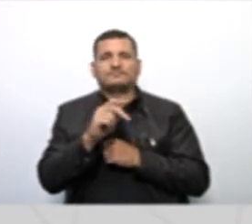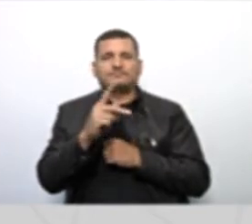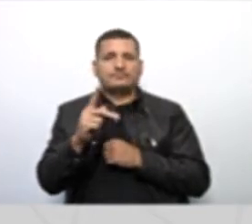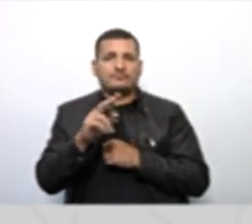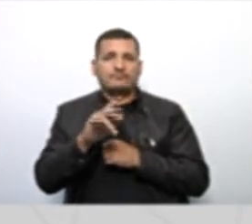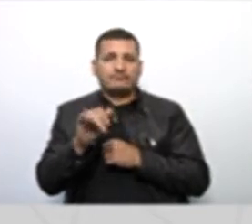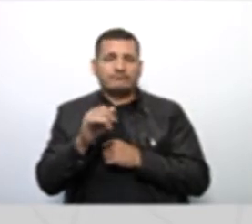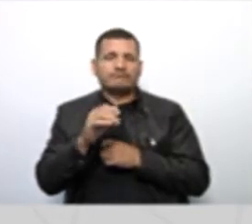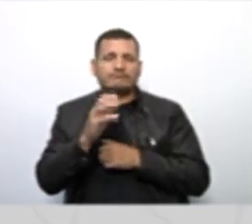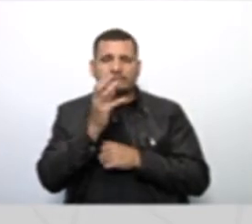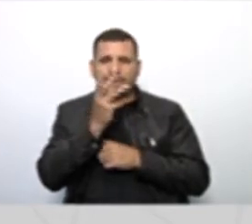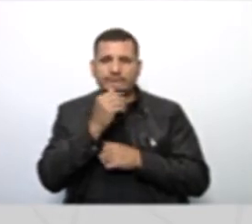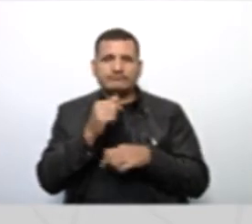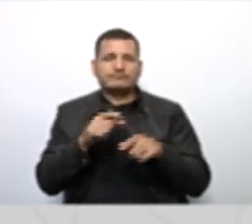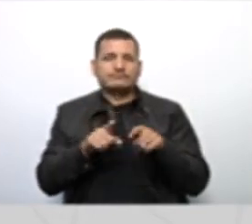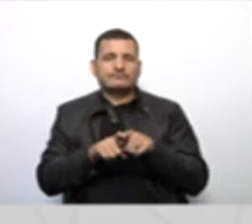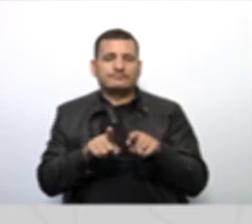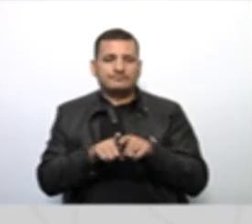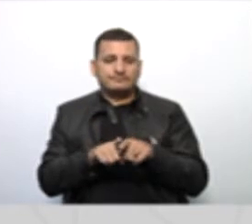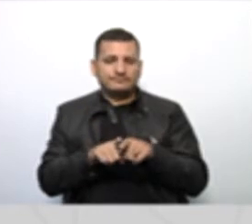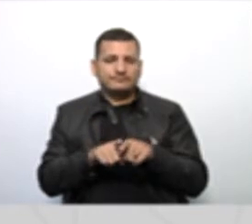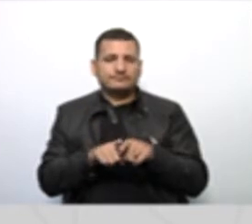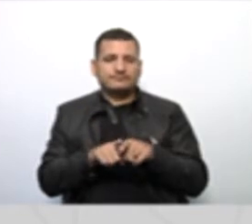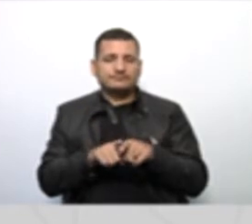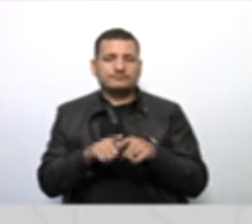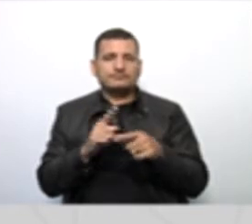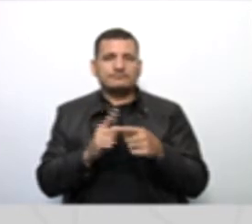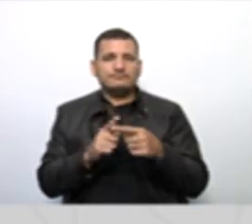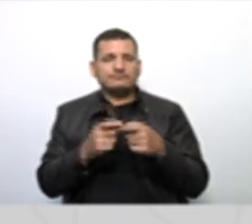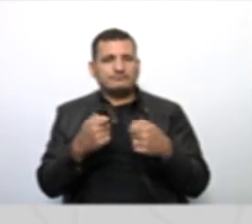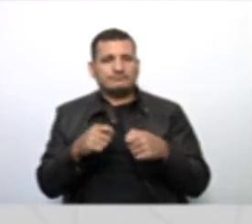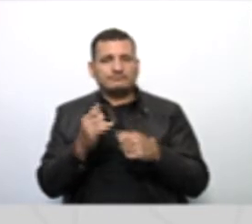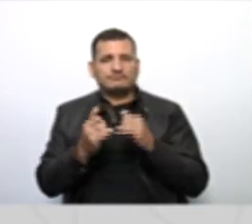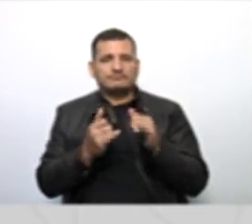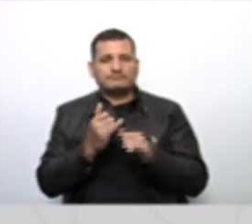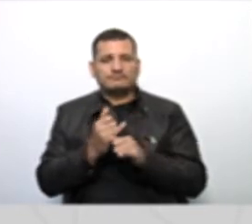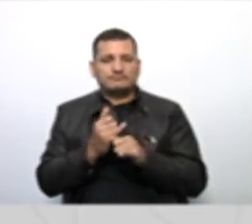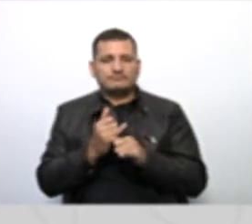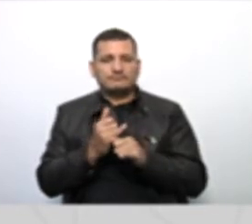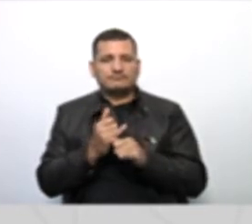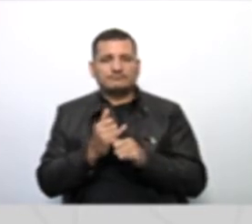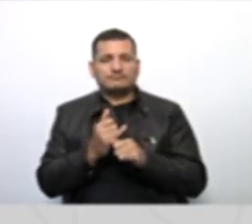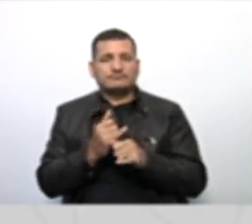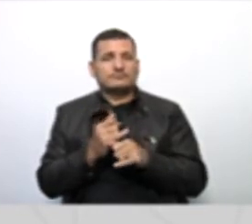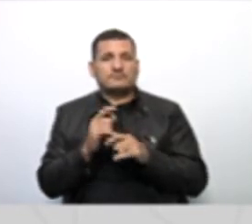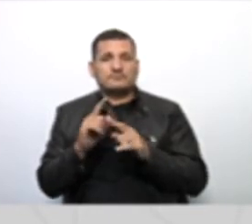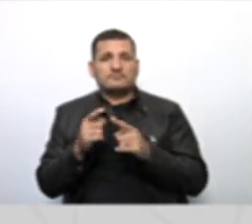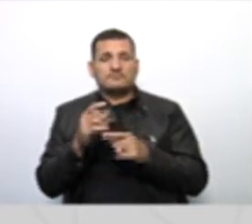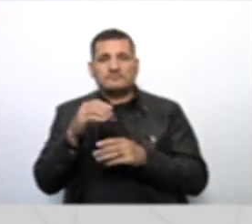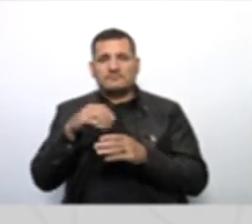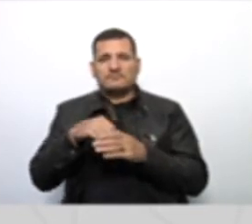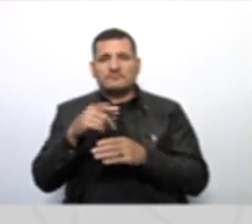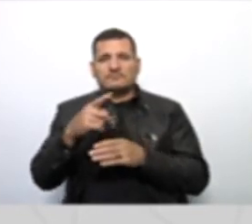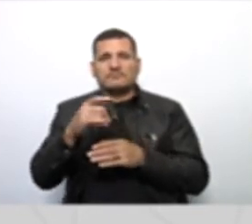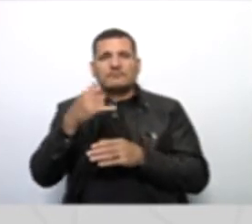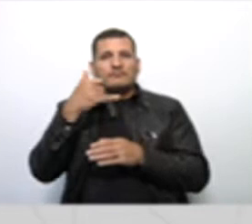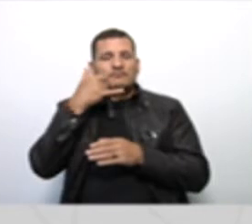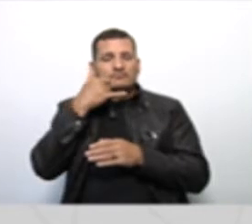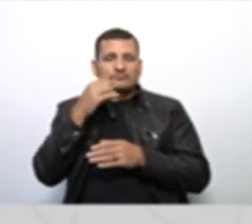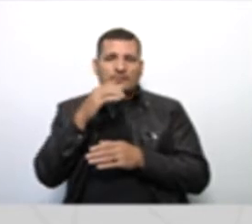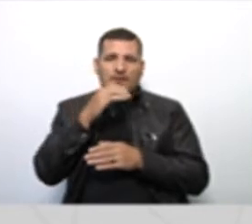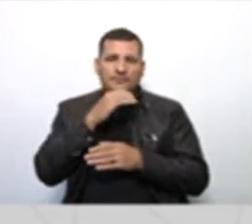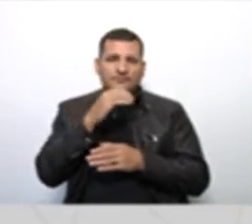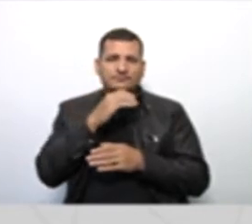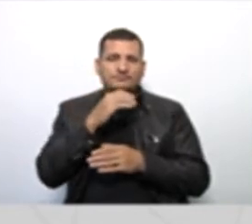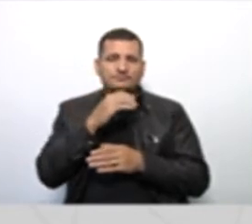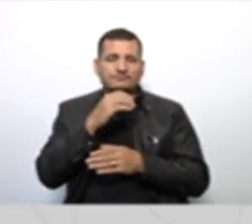vai ficar lento, porque ele necessita da internet, não vai ter jeito. Mas ali dentro, interior do seu celular, ele vai ser rápido. Mas precisou